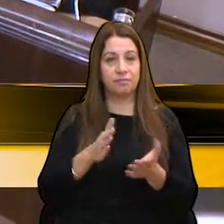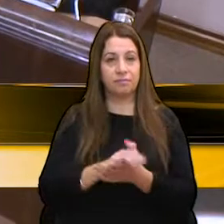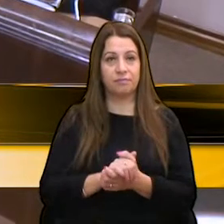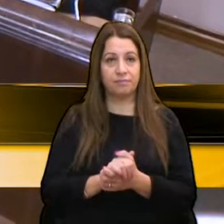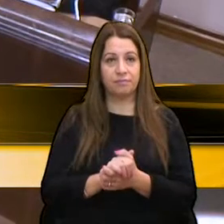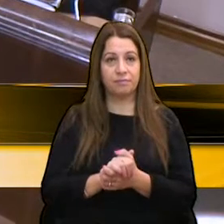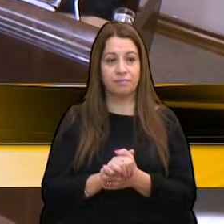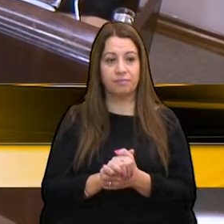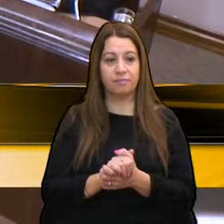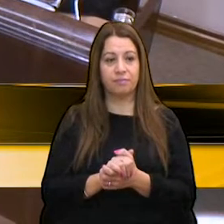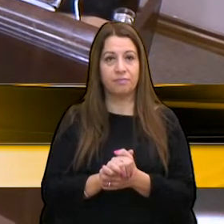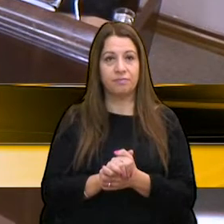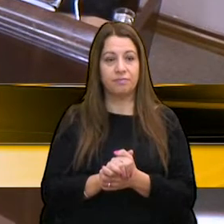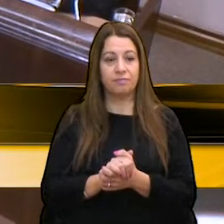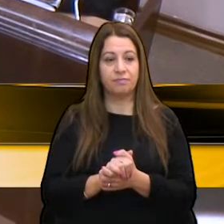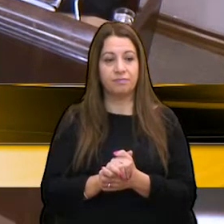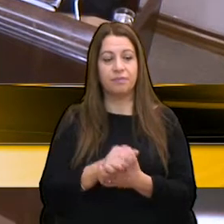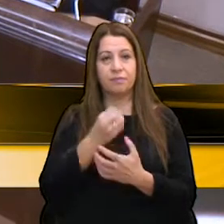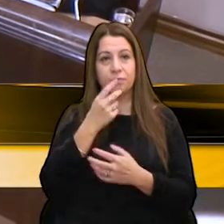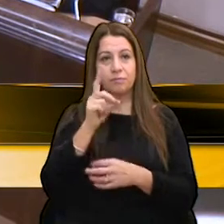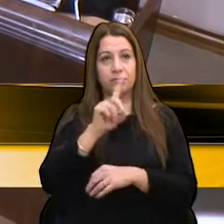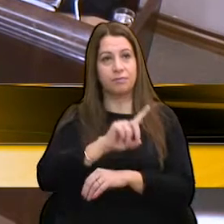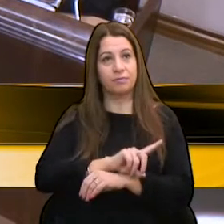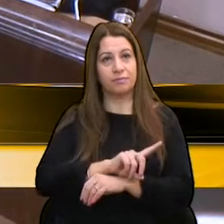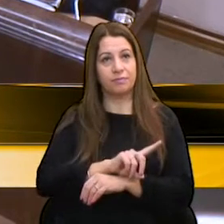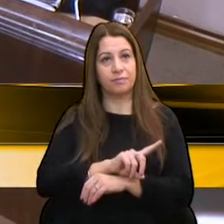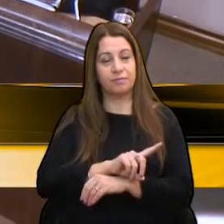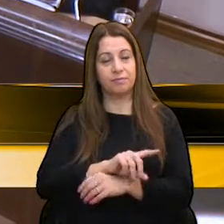hoje. Bom dia,